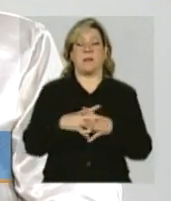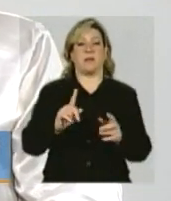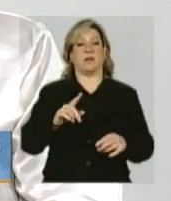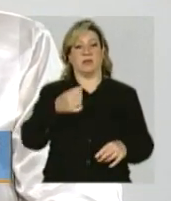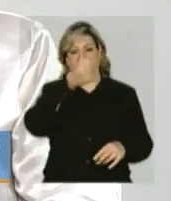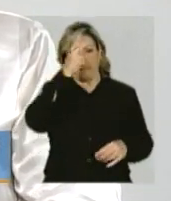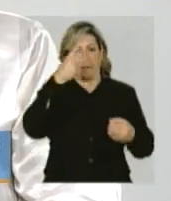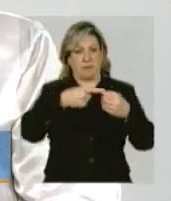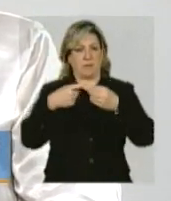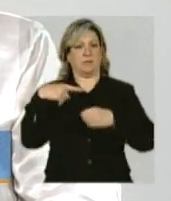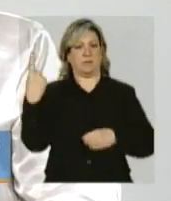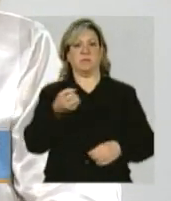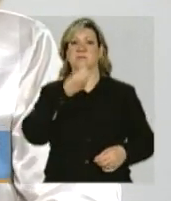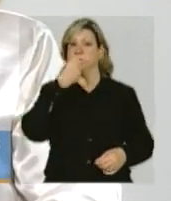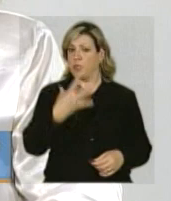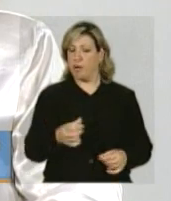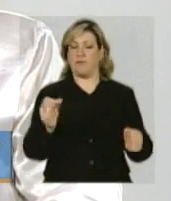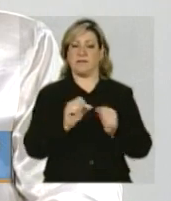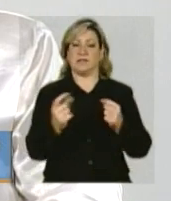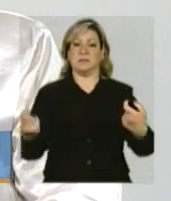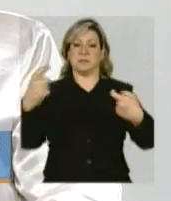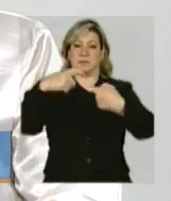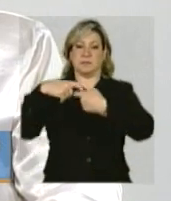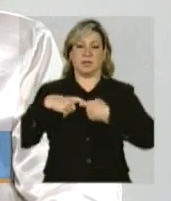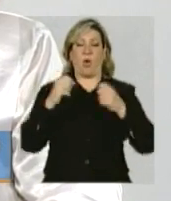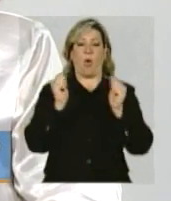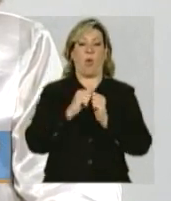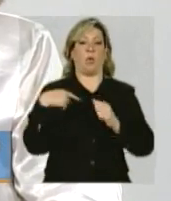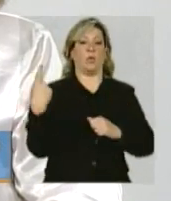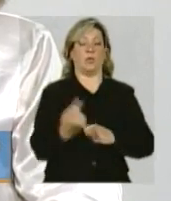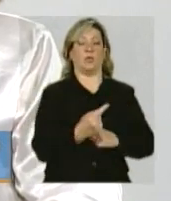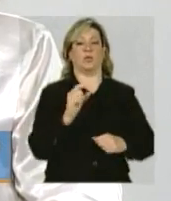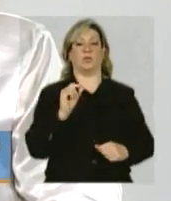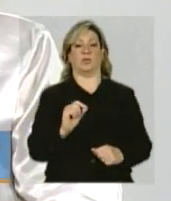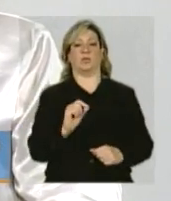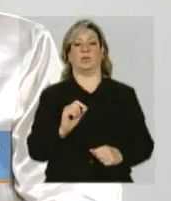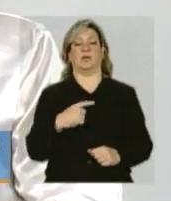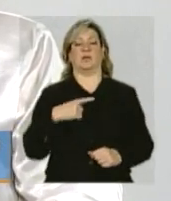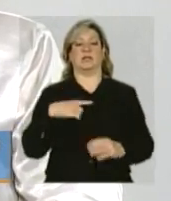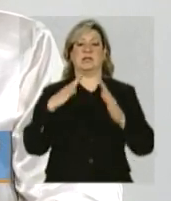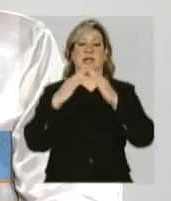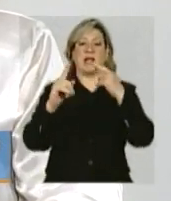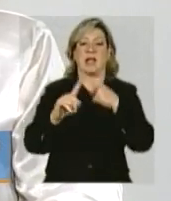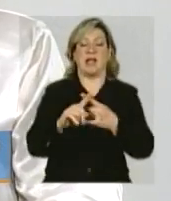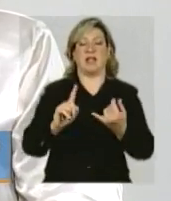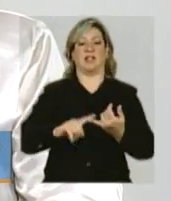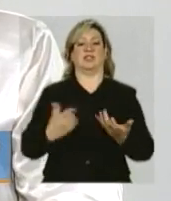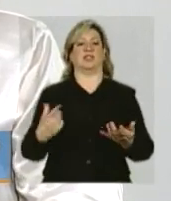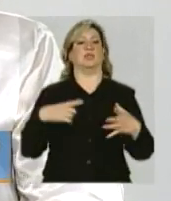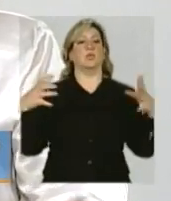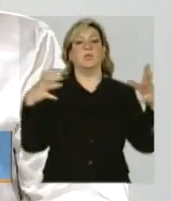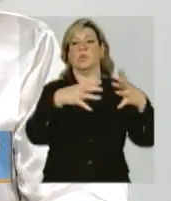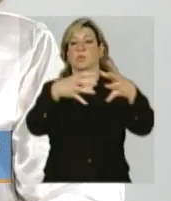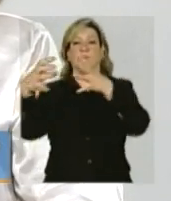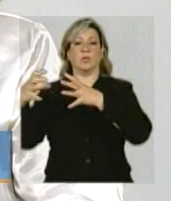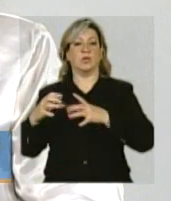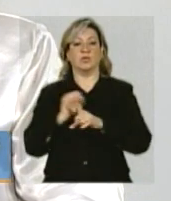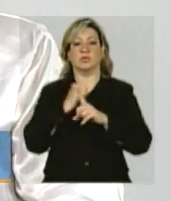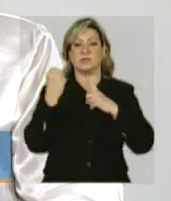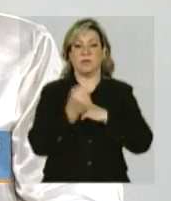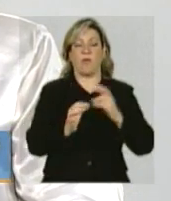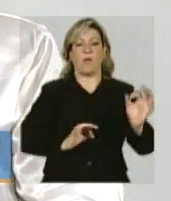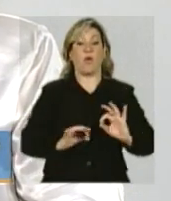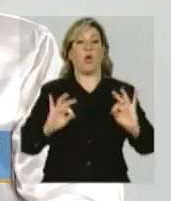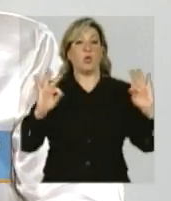possa estabelecer parcerias com a sociedade civil organizada, com igrejas, enfim, com todos esses equipamentos